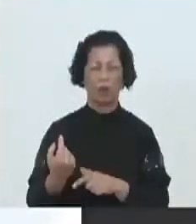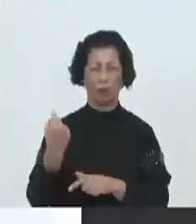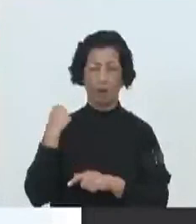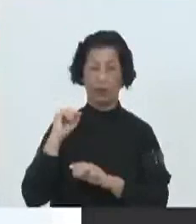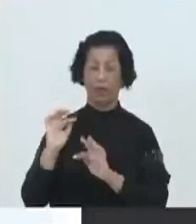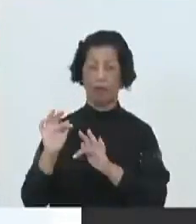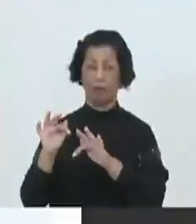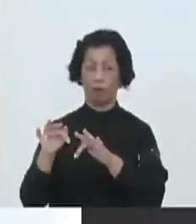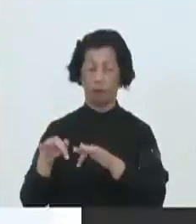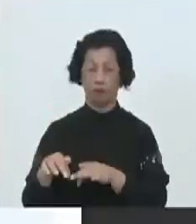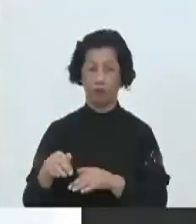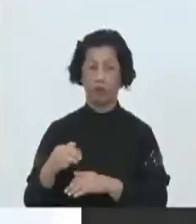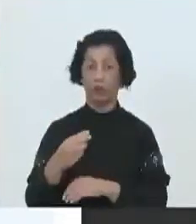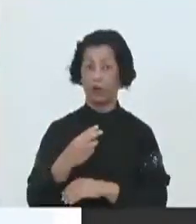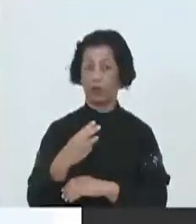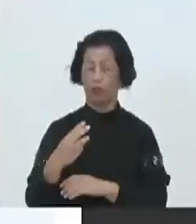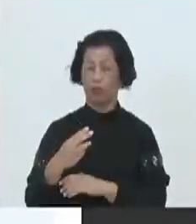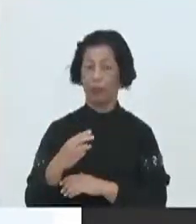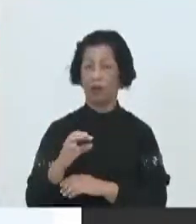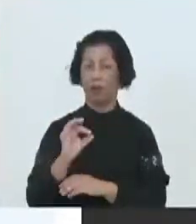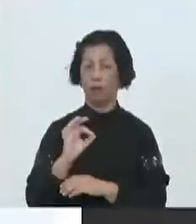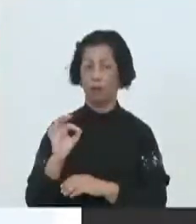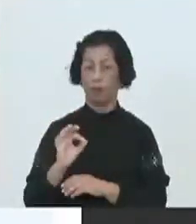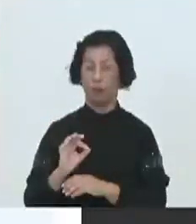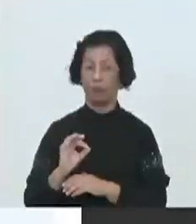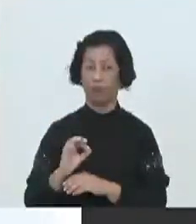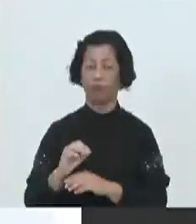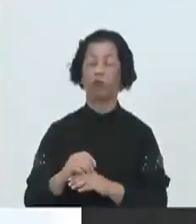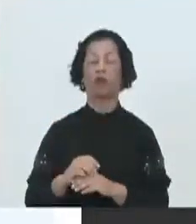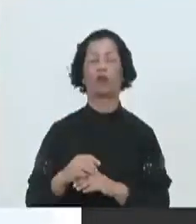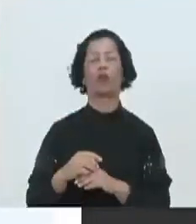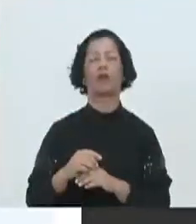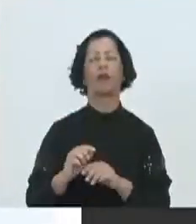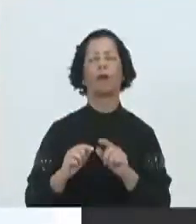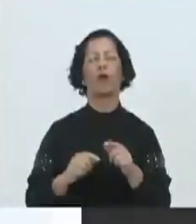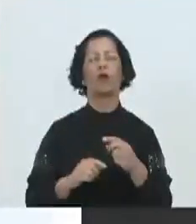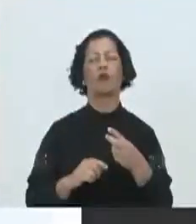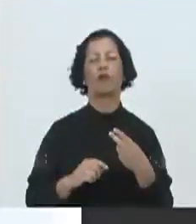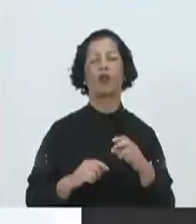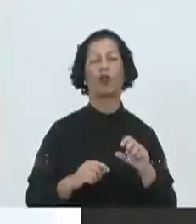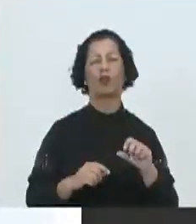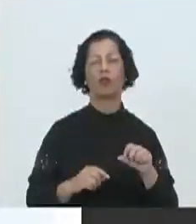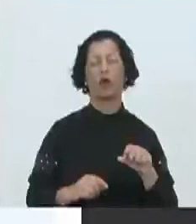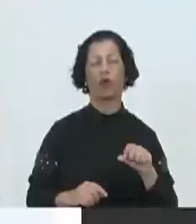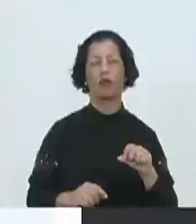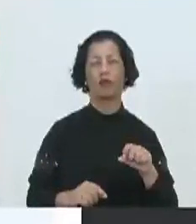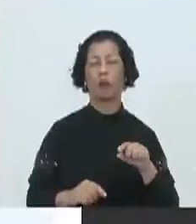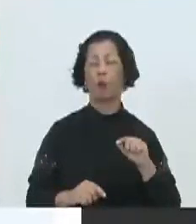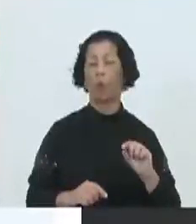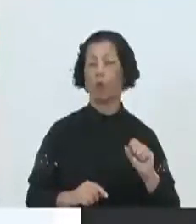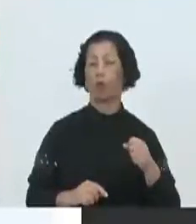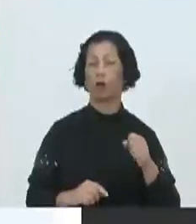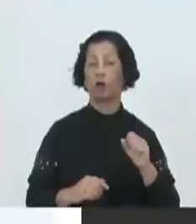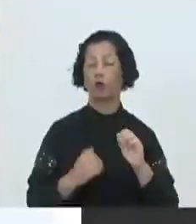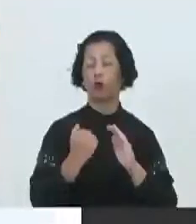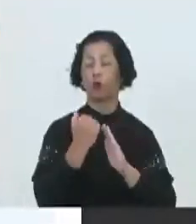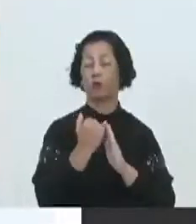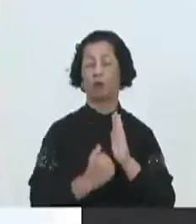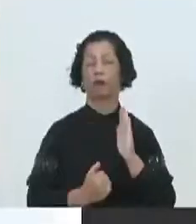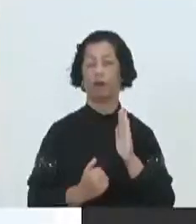histórico do endividamento do município de Guarulhos e 29.8 mais uma vez reduz esse número